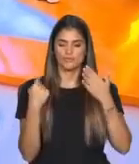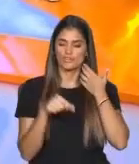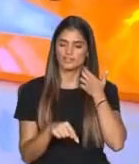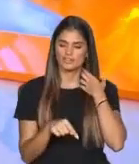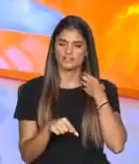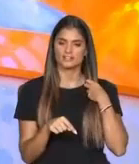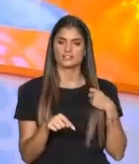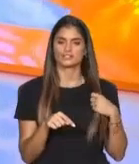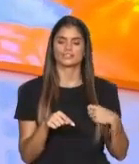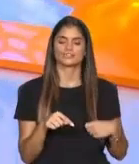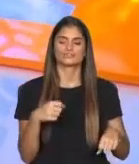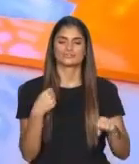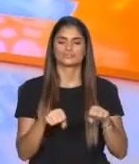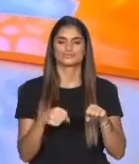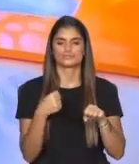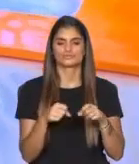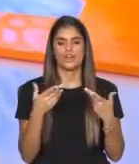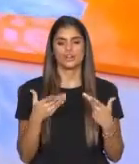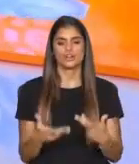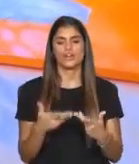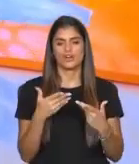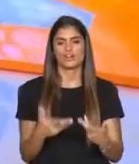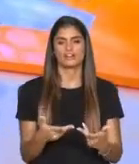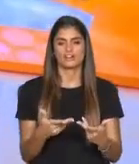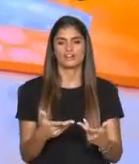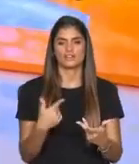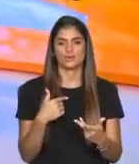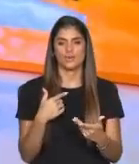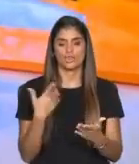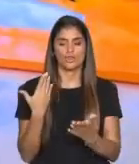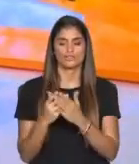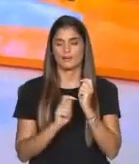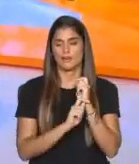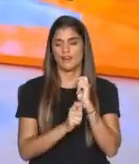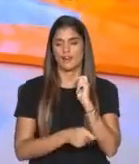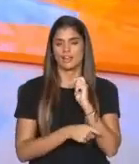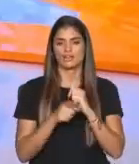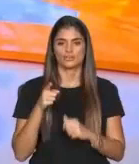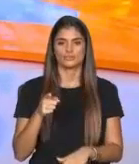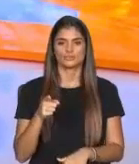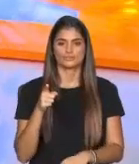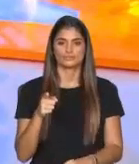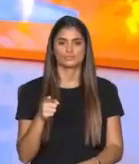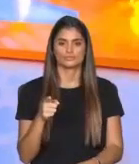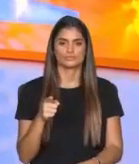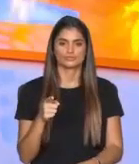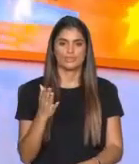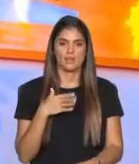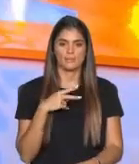Montado numa vespa, agora toma a minha banana e tu vais-me dar tua